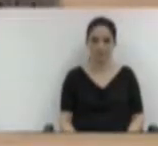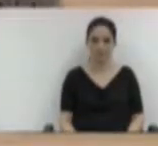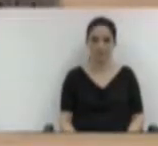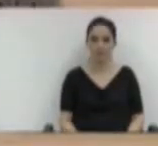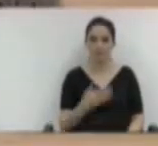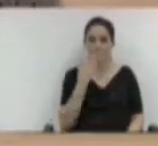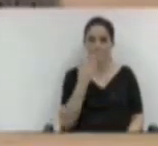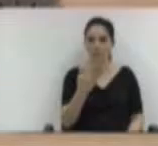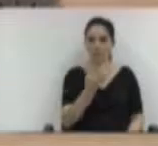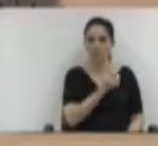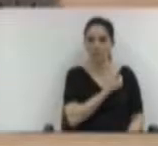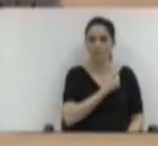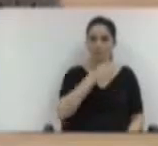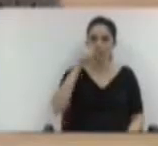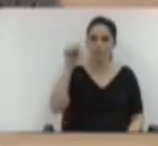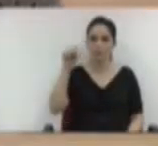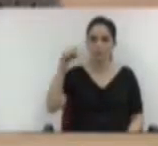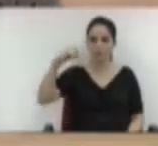Requerimento número